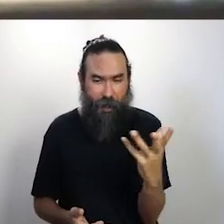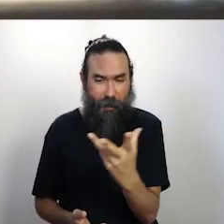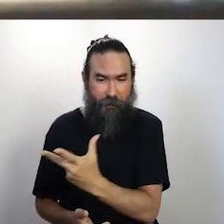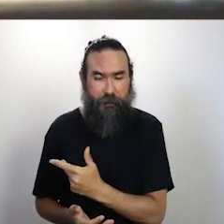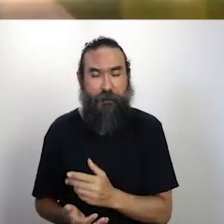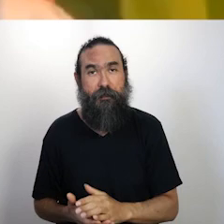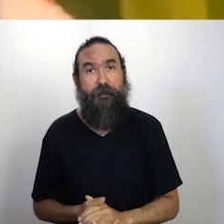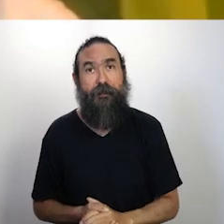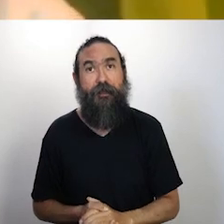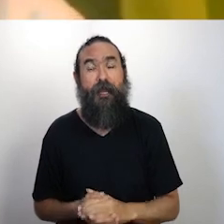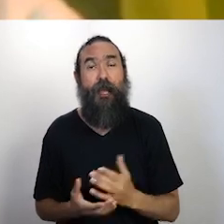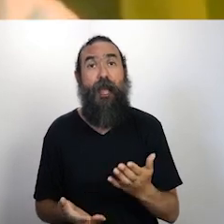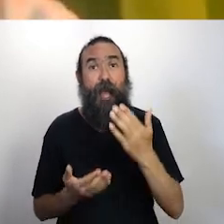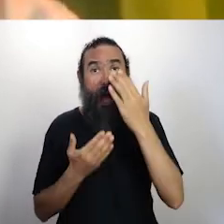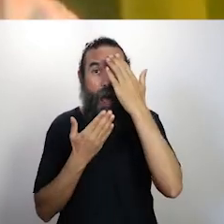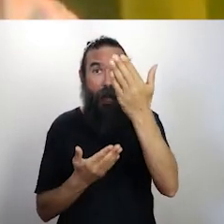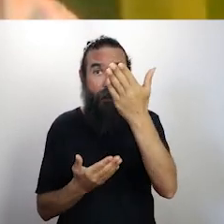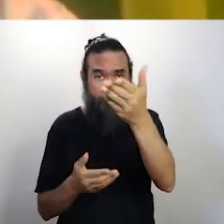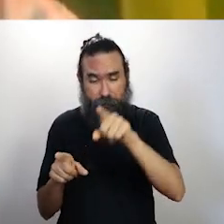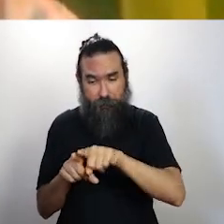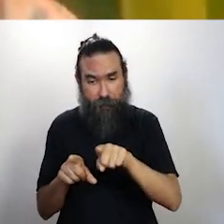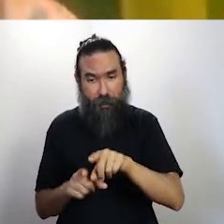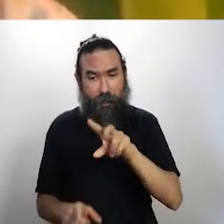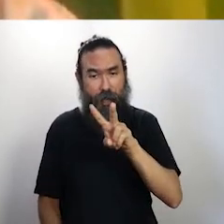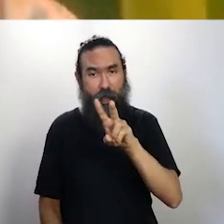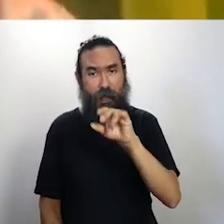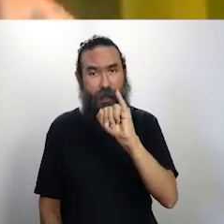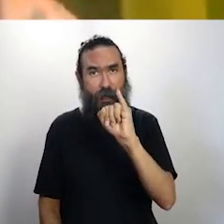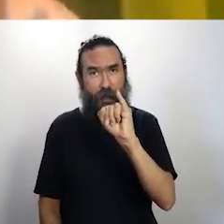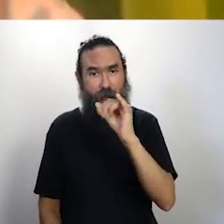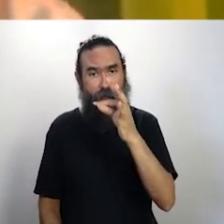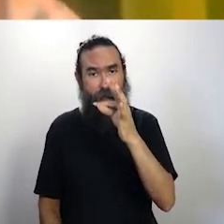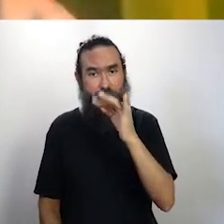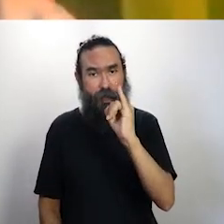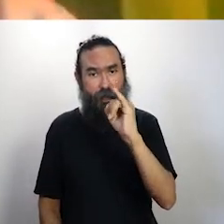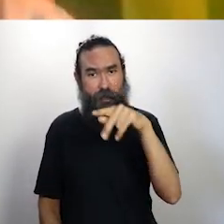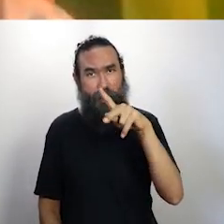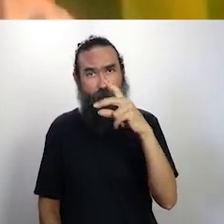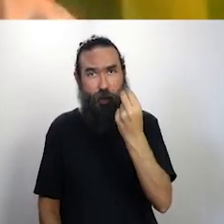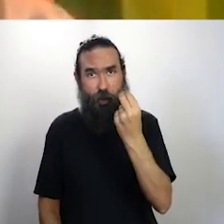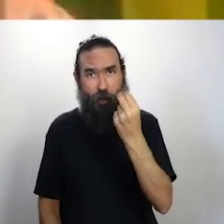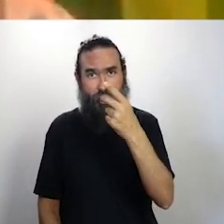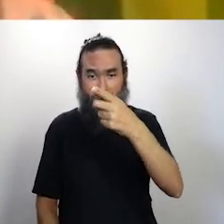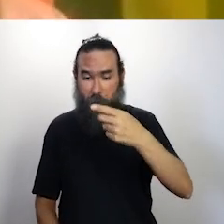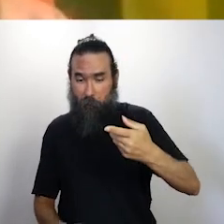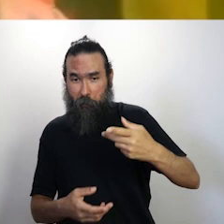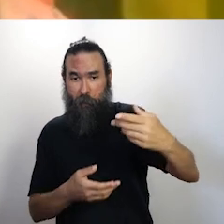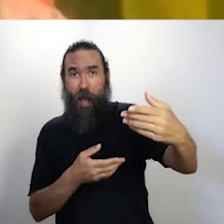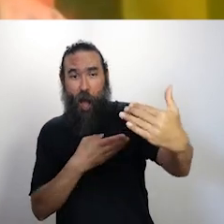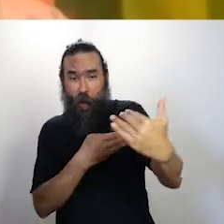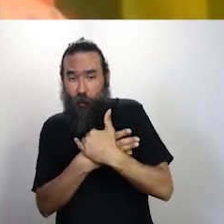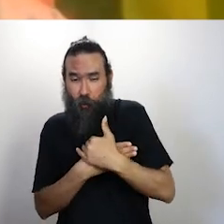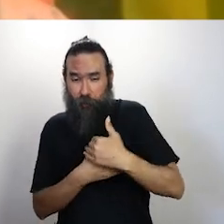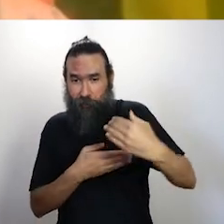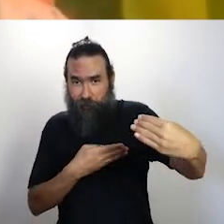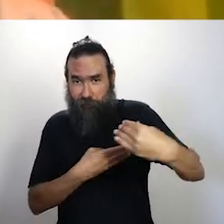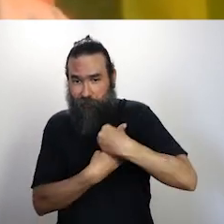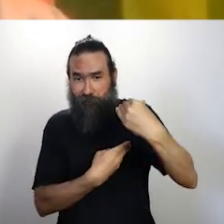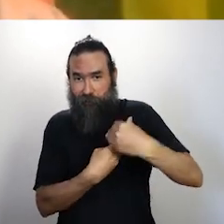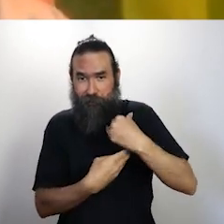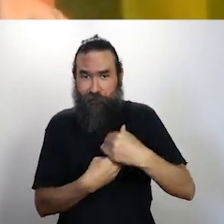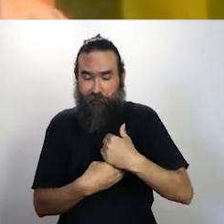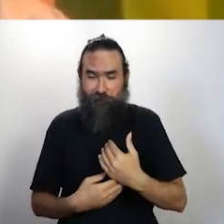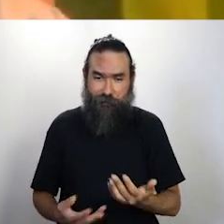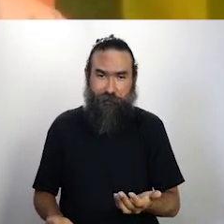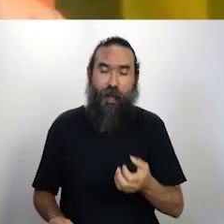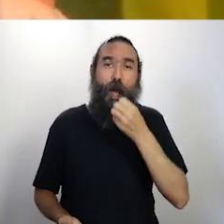maravilha agradecer ao Guitinho e pela correção que ele me fez já tinha sido corrigida ao contrário mas é sempre bom